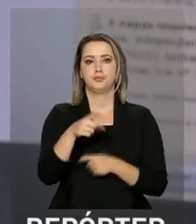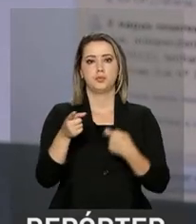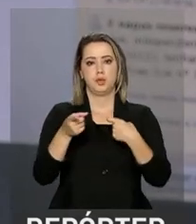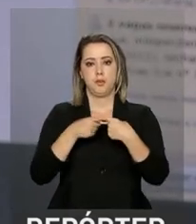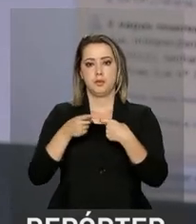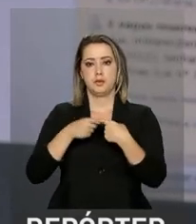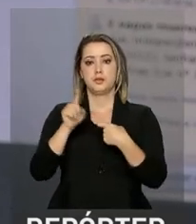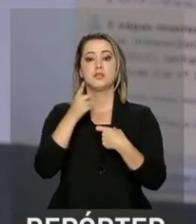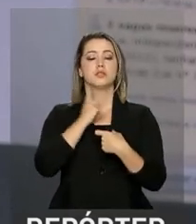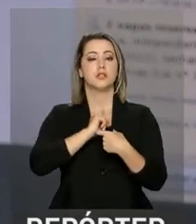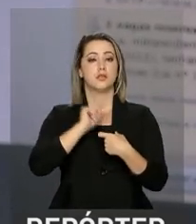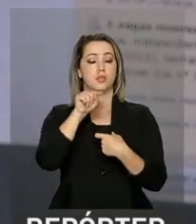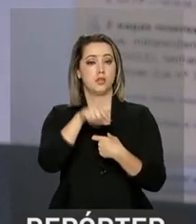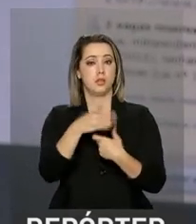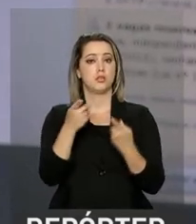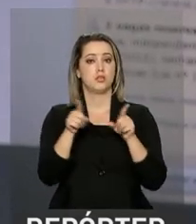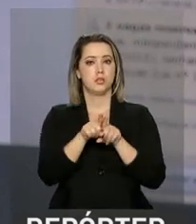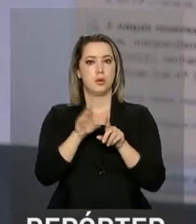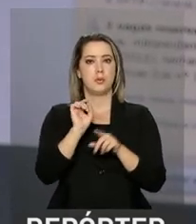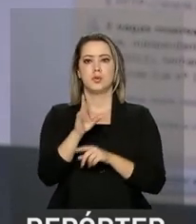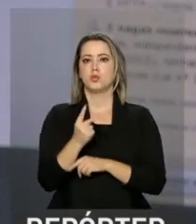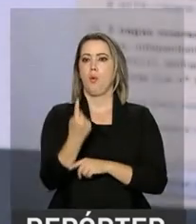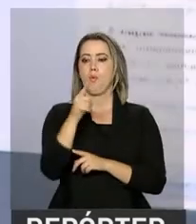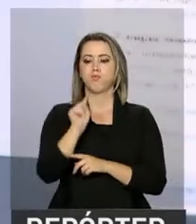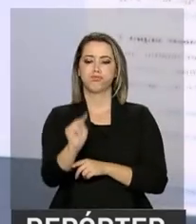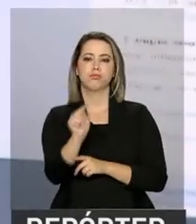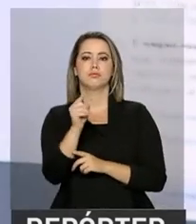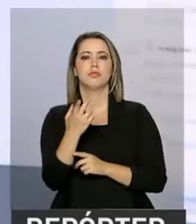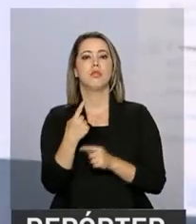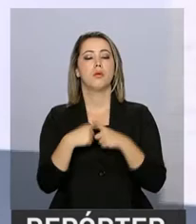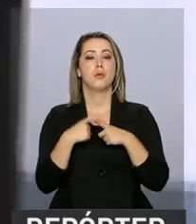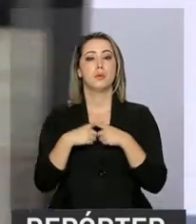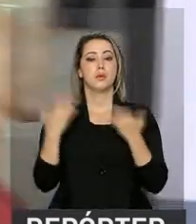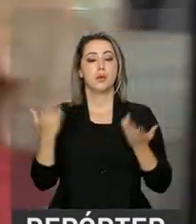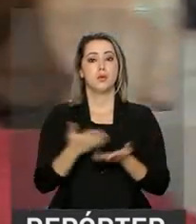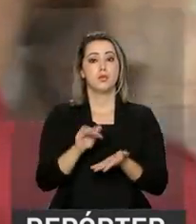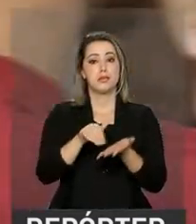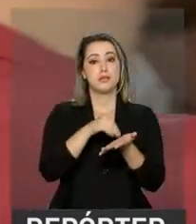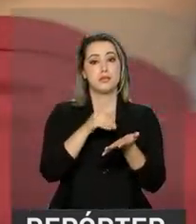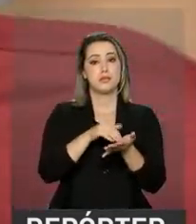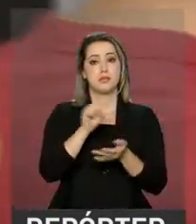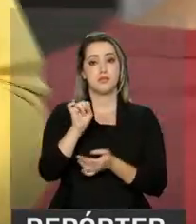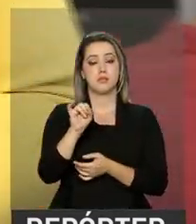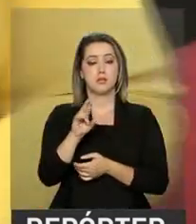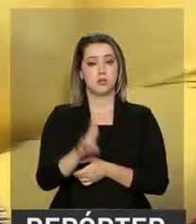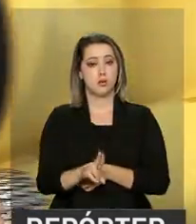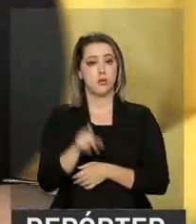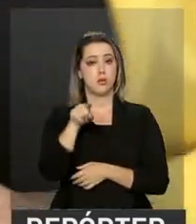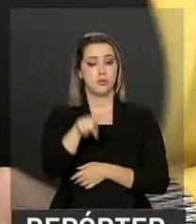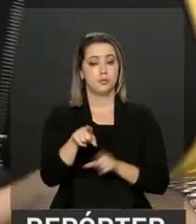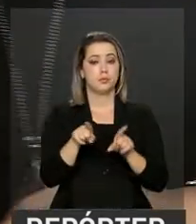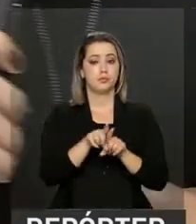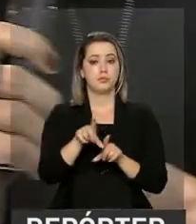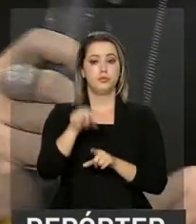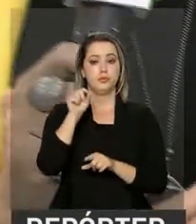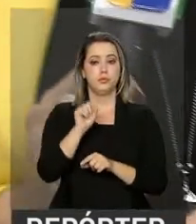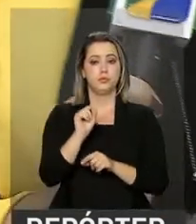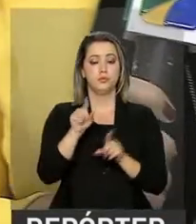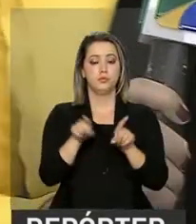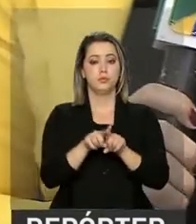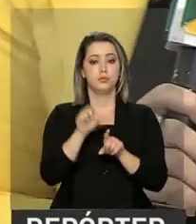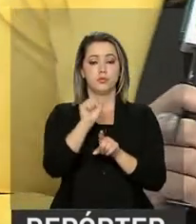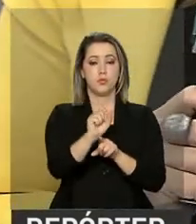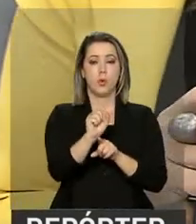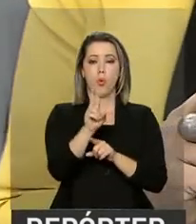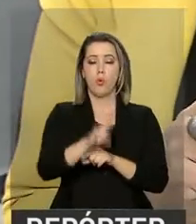desejo do lucas pode estar apenas um clique é que hoje ele fez a inscrição do sisu o sistema de seleção unificada